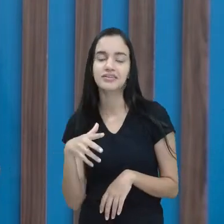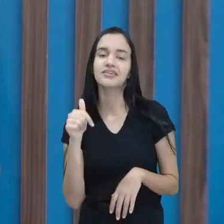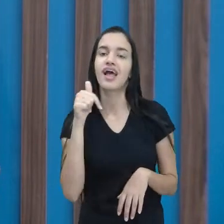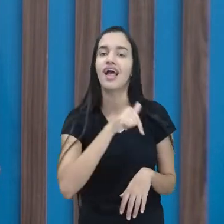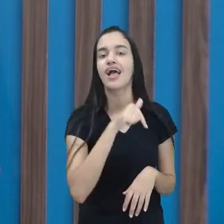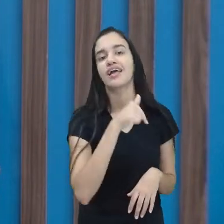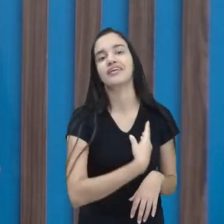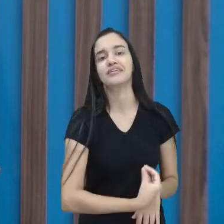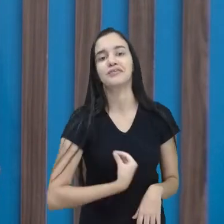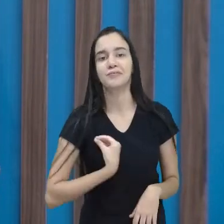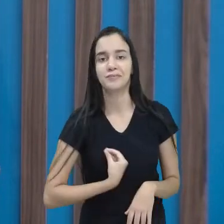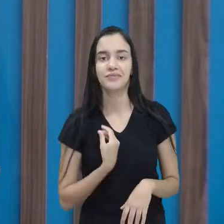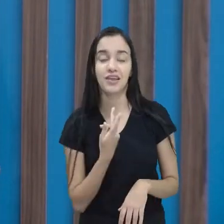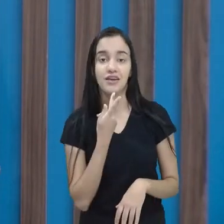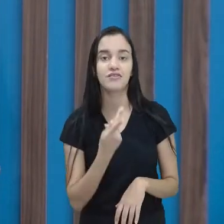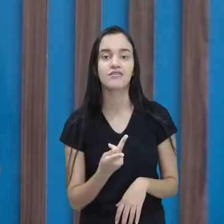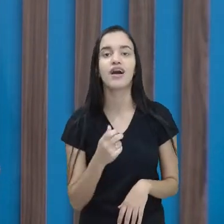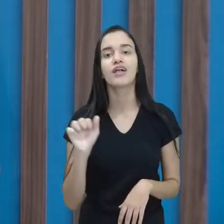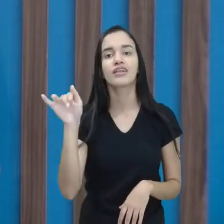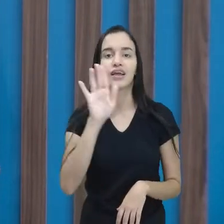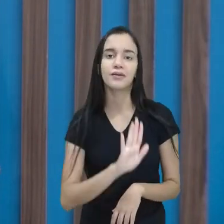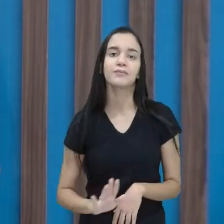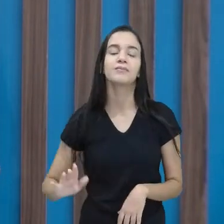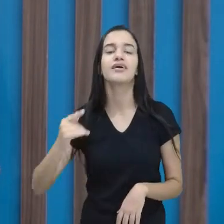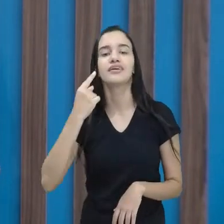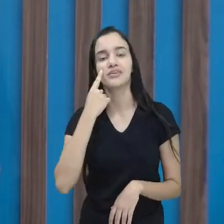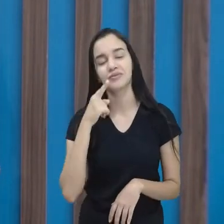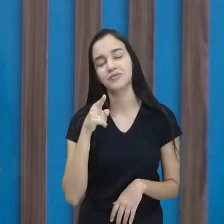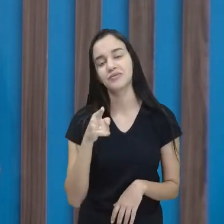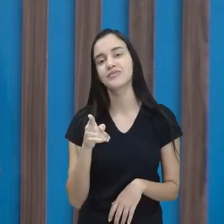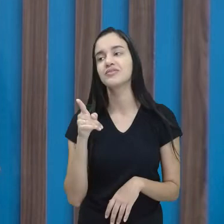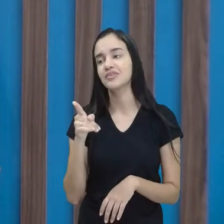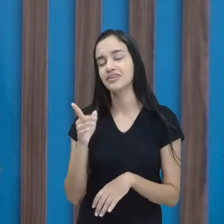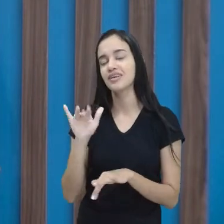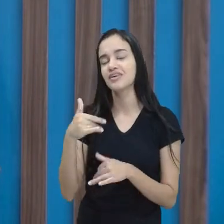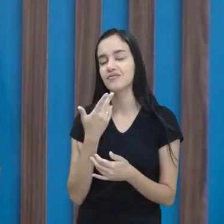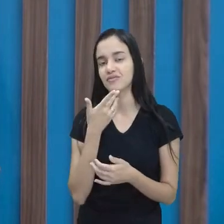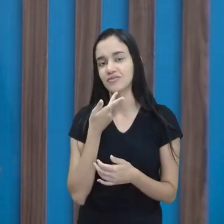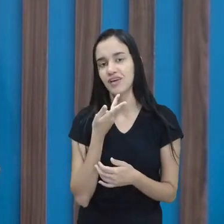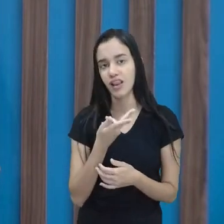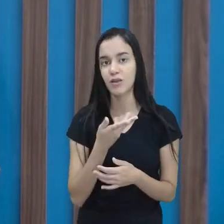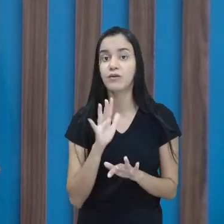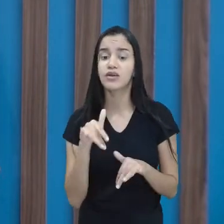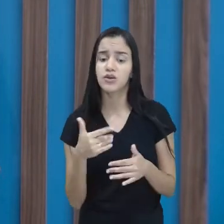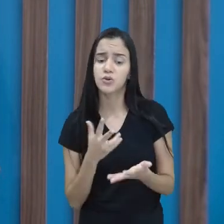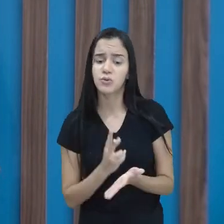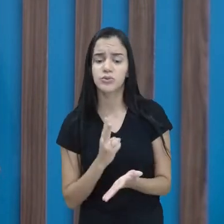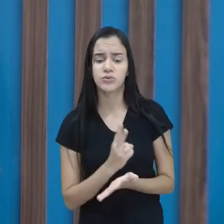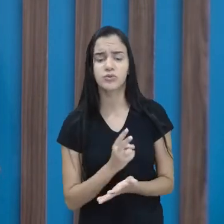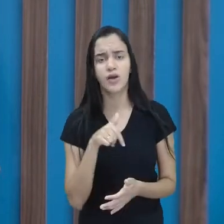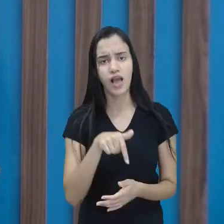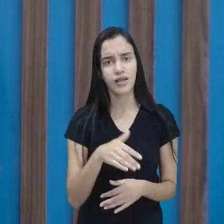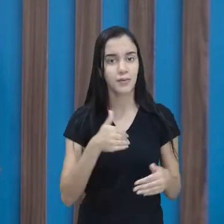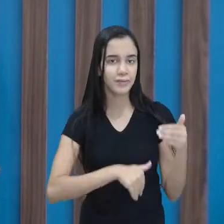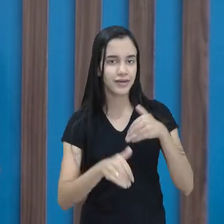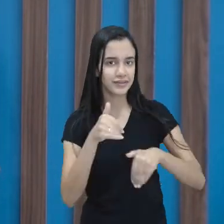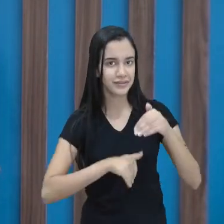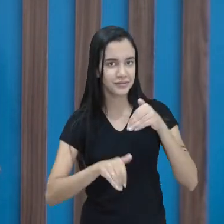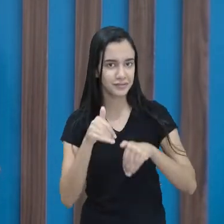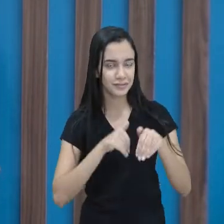bem ativa. Ela já falou aí das imagens que você colocou neste exato momento. E continua aqui participando, tá,